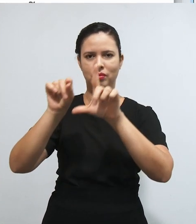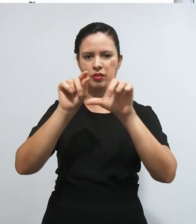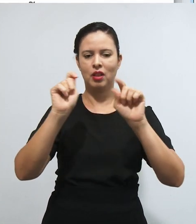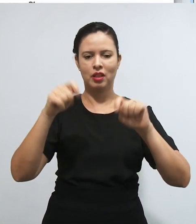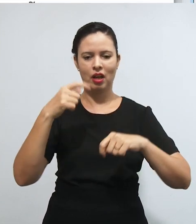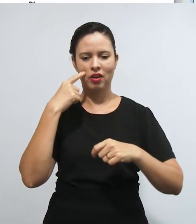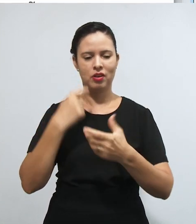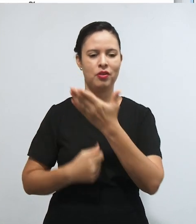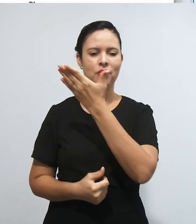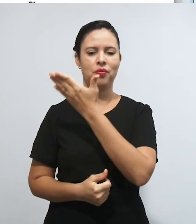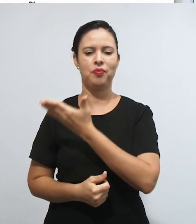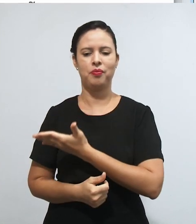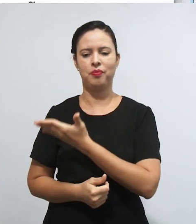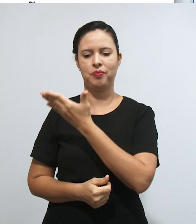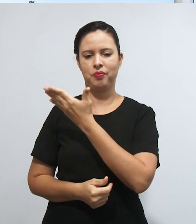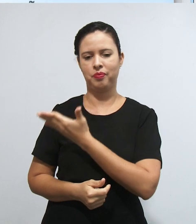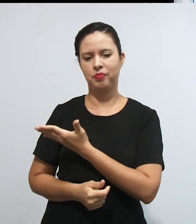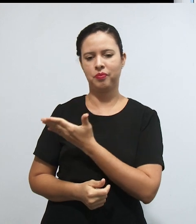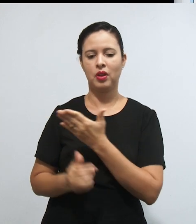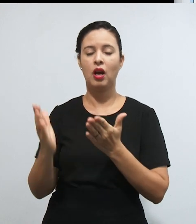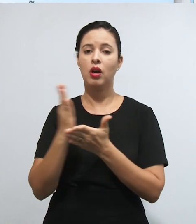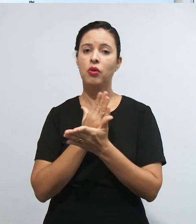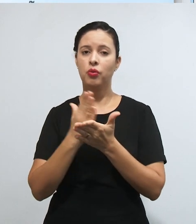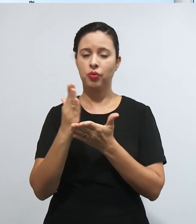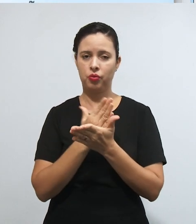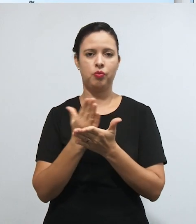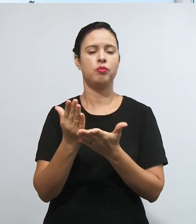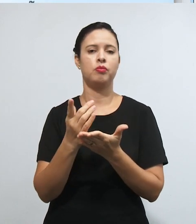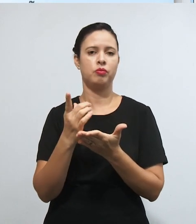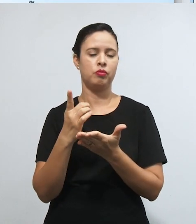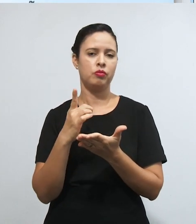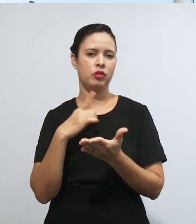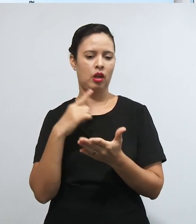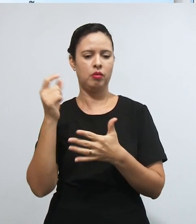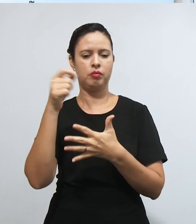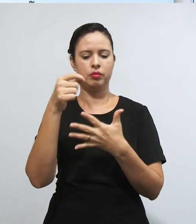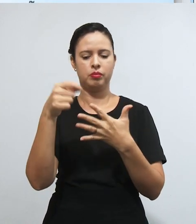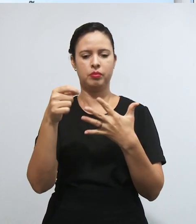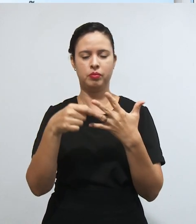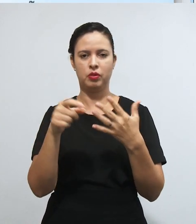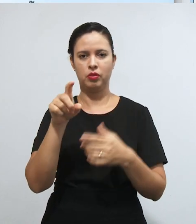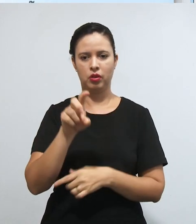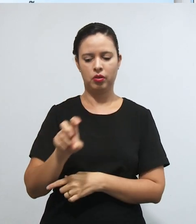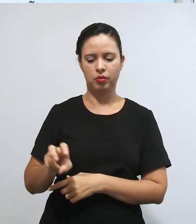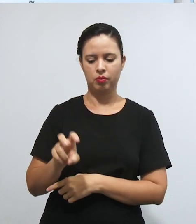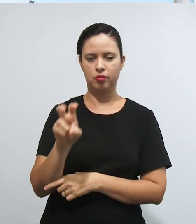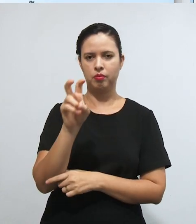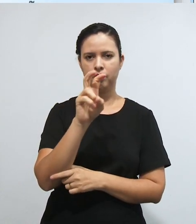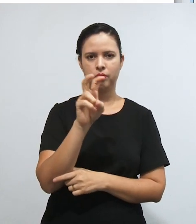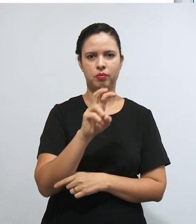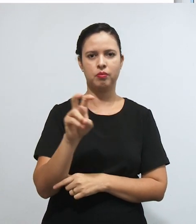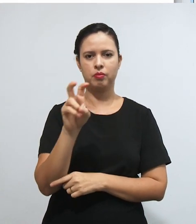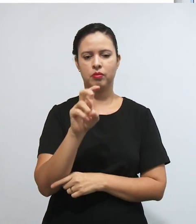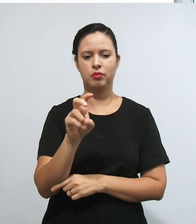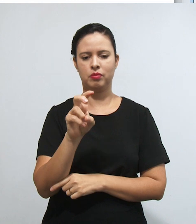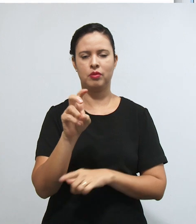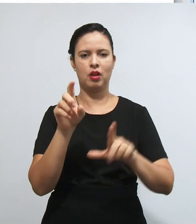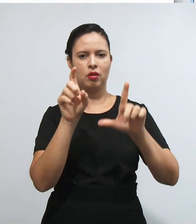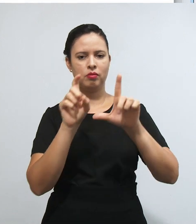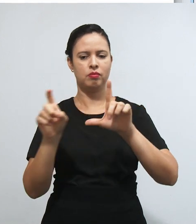canto, aí ele abriu aqui algumas possibilidades. Percebo que quando eu passo o mouse em cima, ele já vai